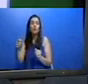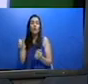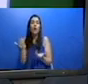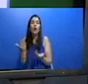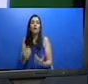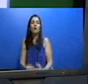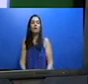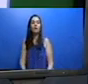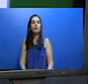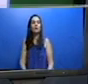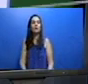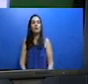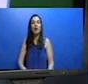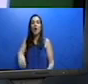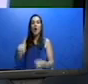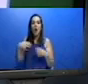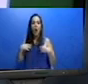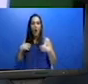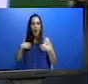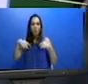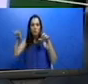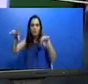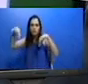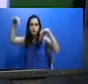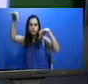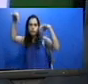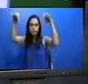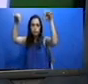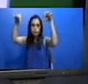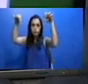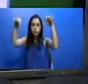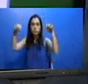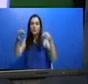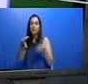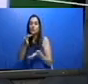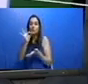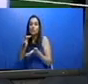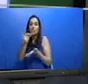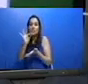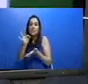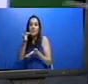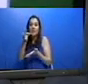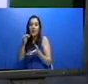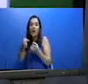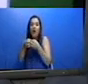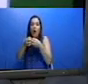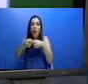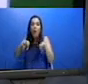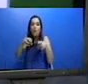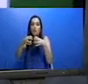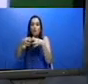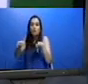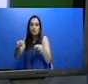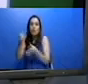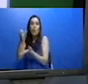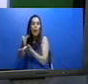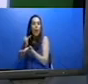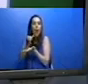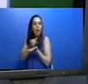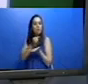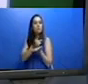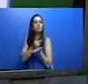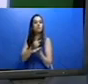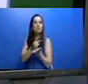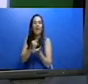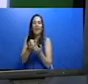temos prendedores de roupas, copos, xícaras e os ovos, que são os mais comuns, né, do nosso dia a